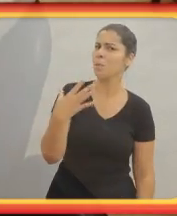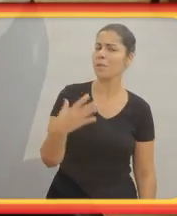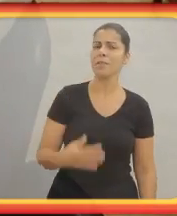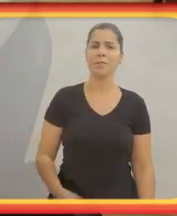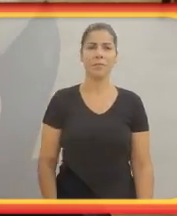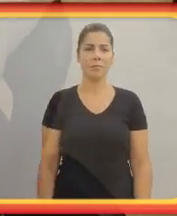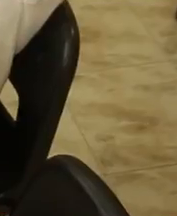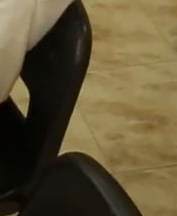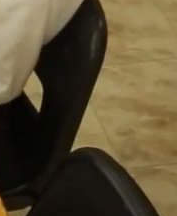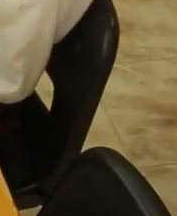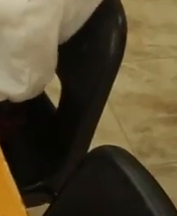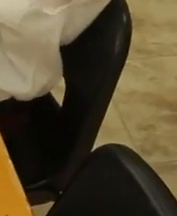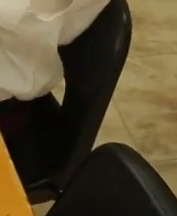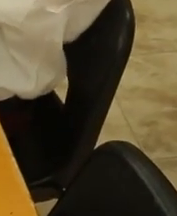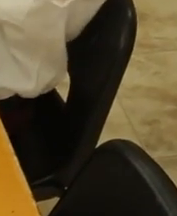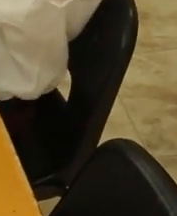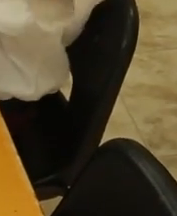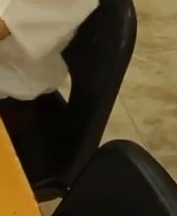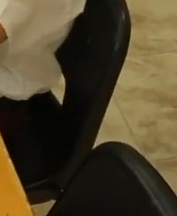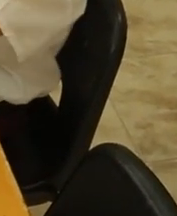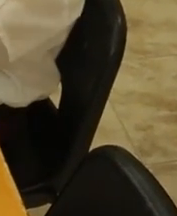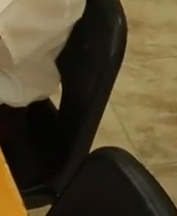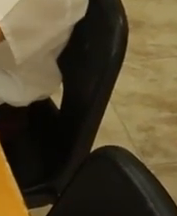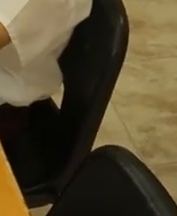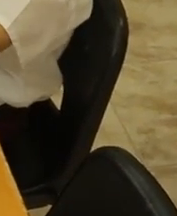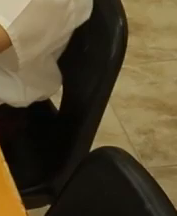Associar. Muito bem.